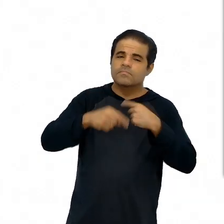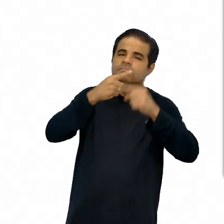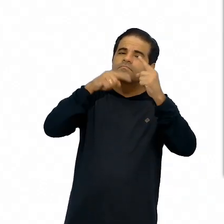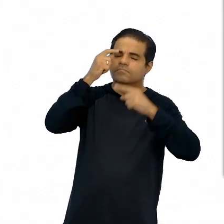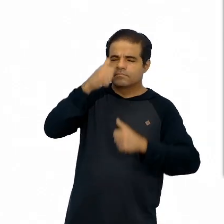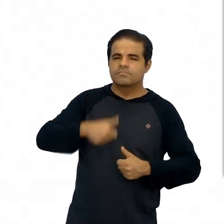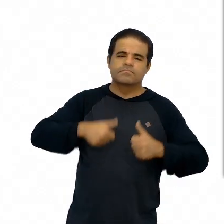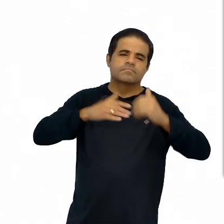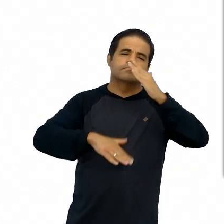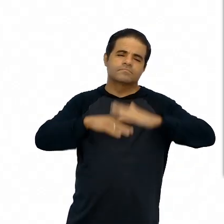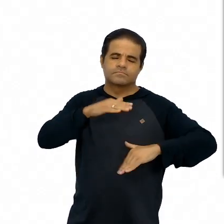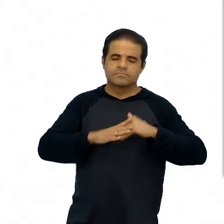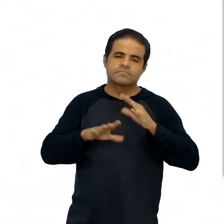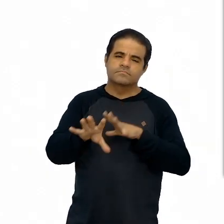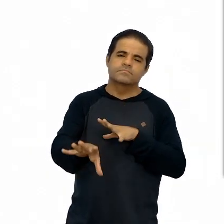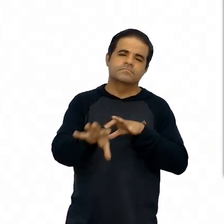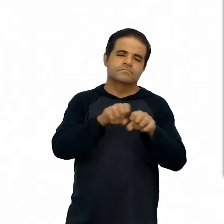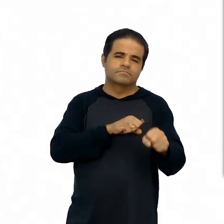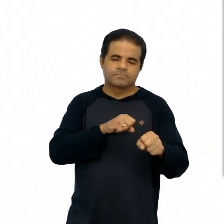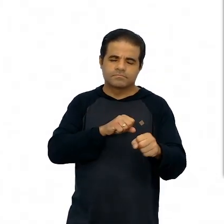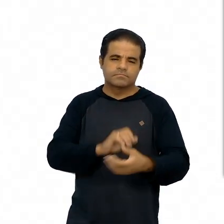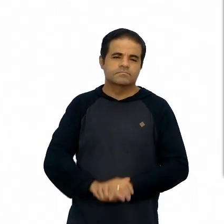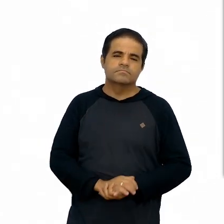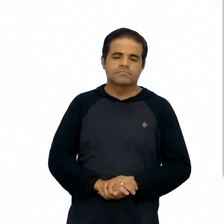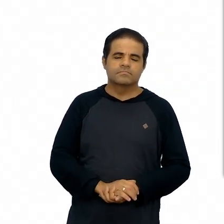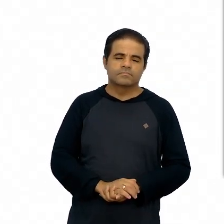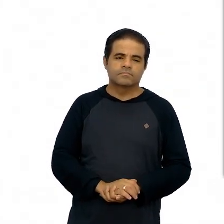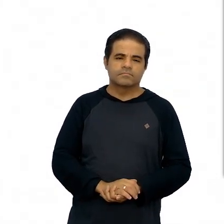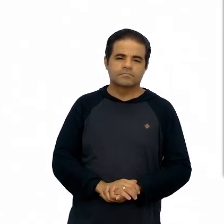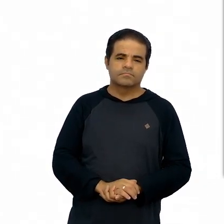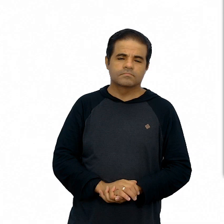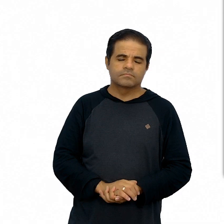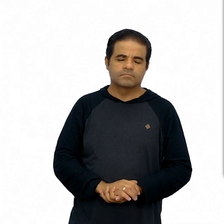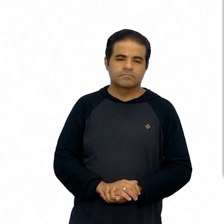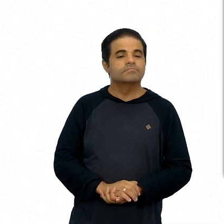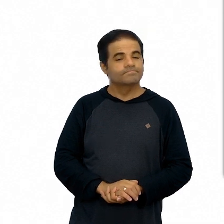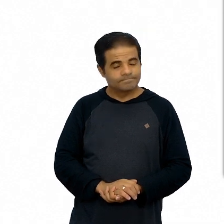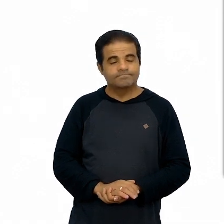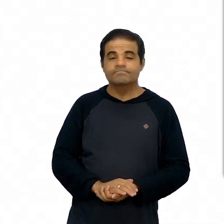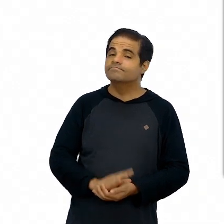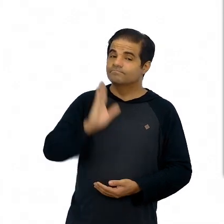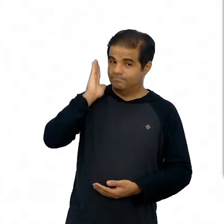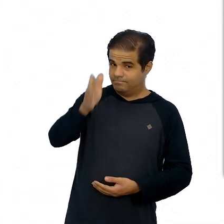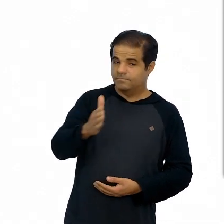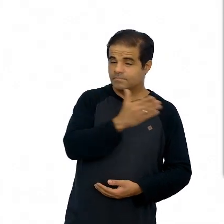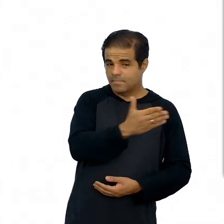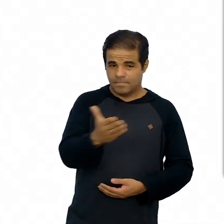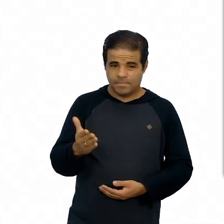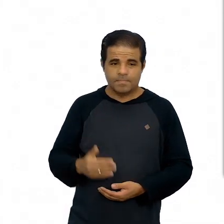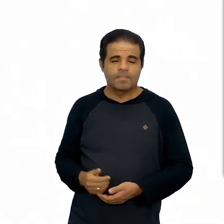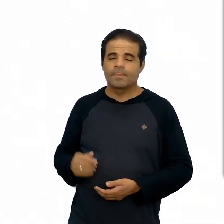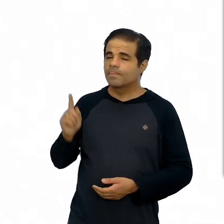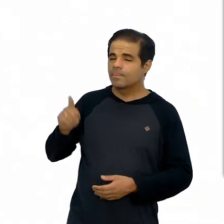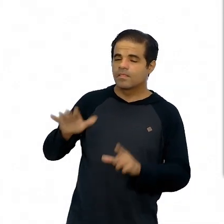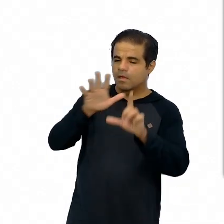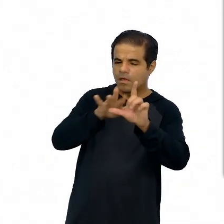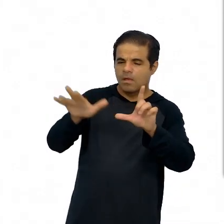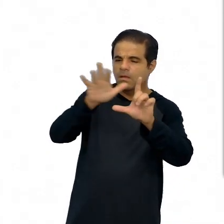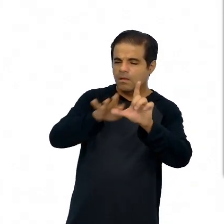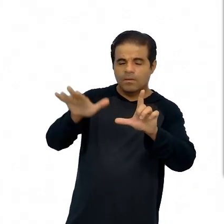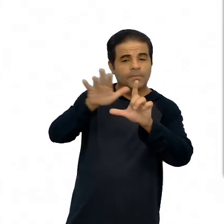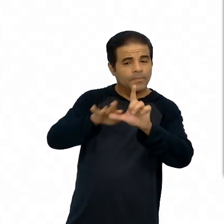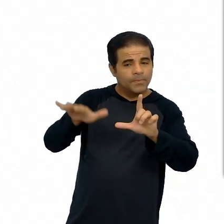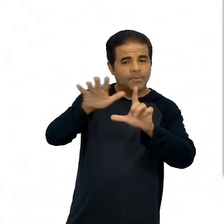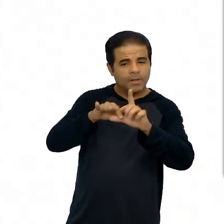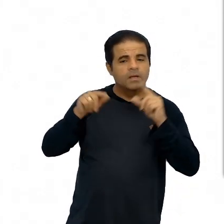aí as nossas formações, tá? E está direcionado para vocês o QR Code,